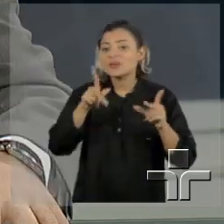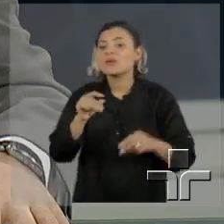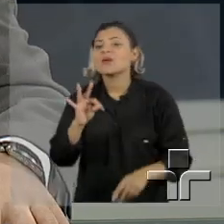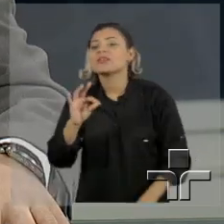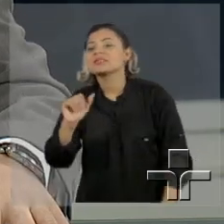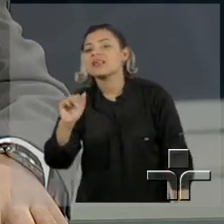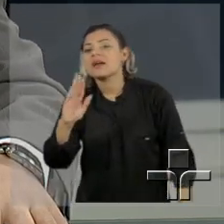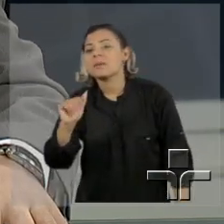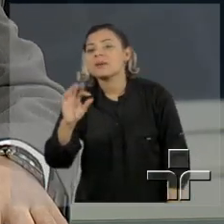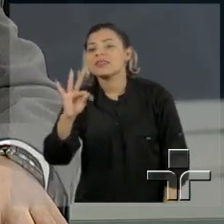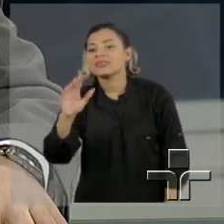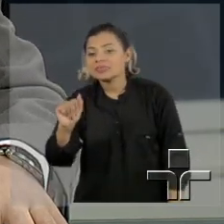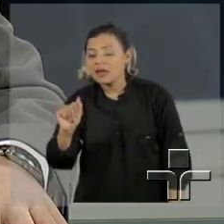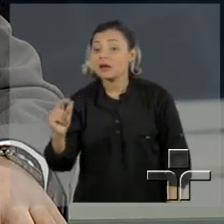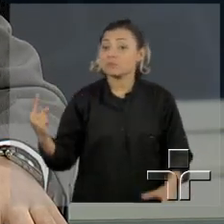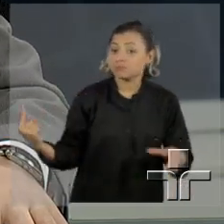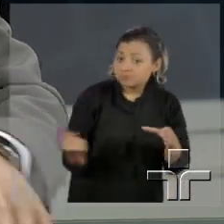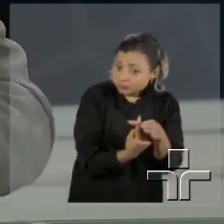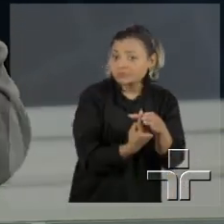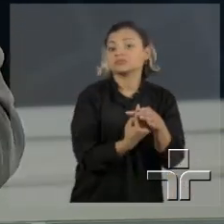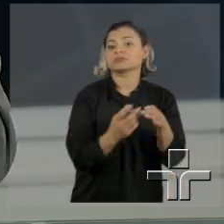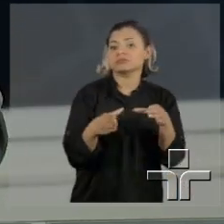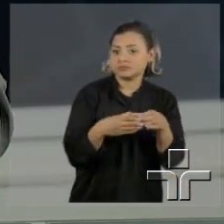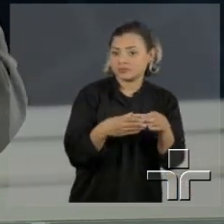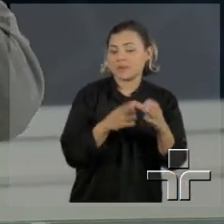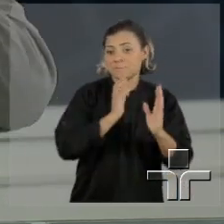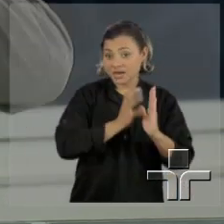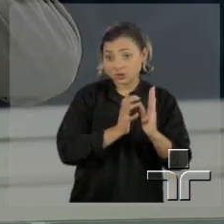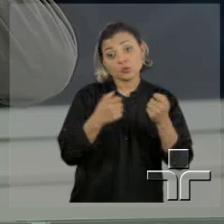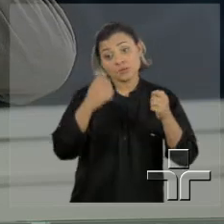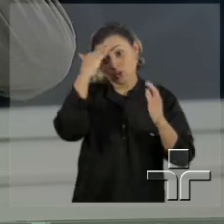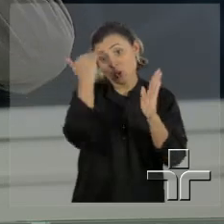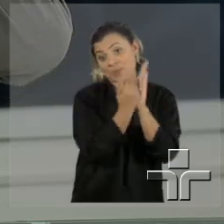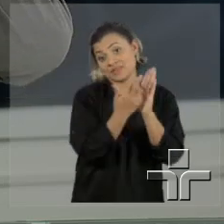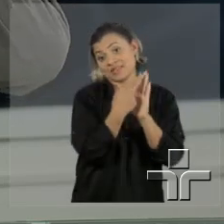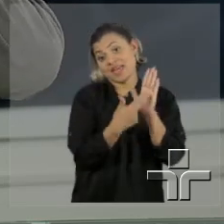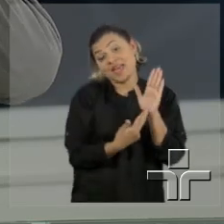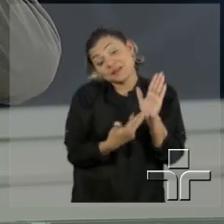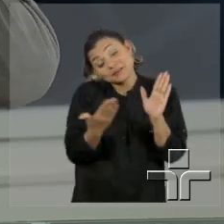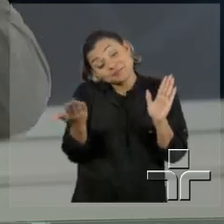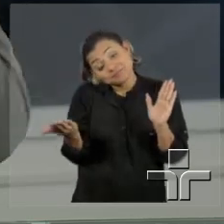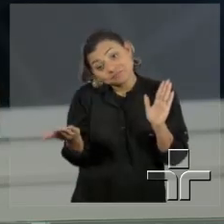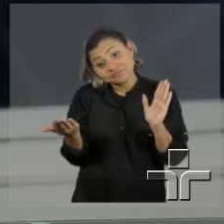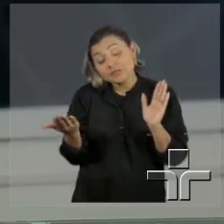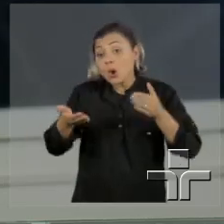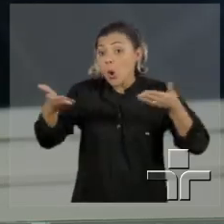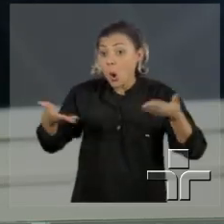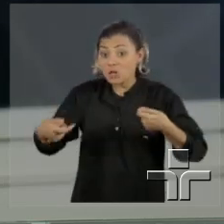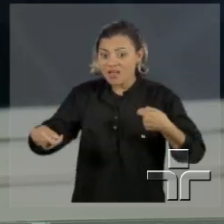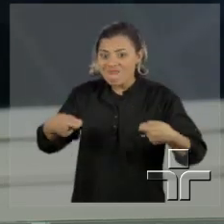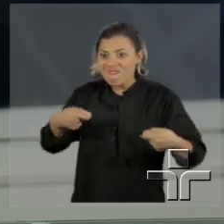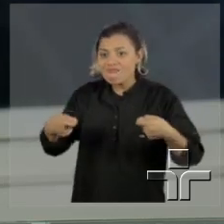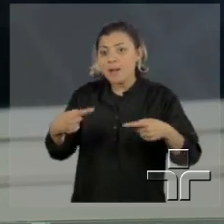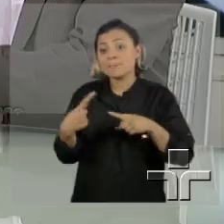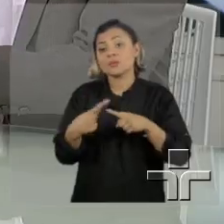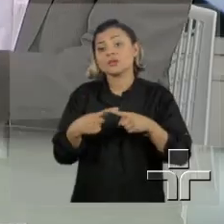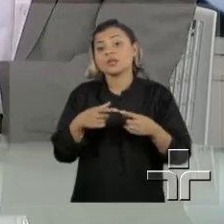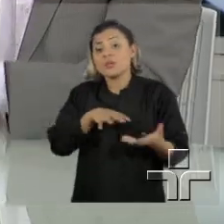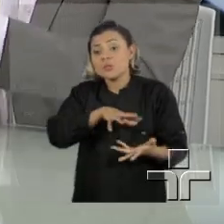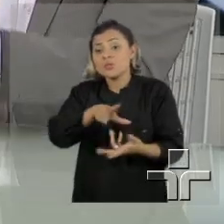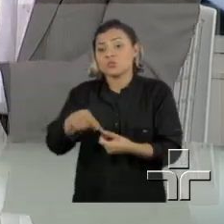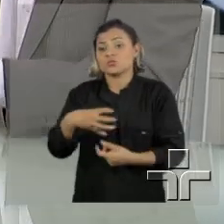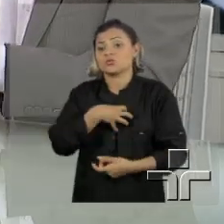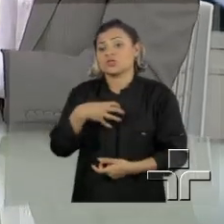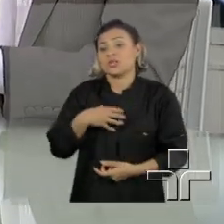qualquer outro entrou, sabe que tem que cumprir. Então há hoje essa tensão enorme porque o mundo é outro, os partidos